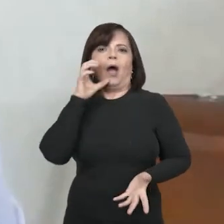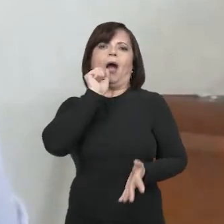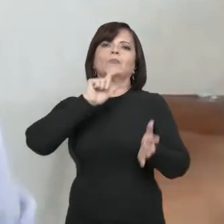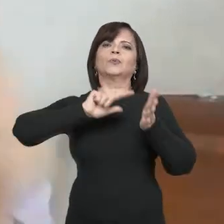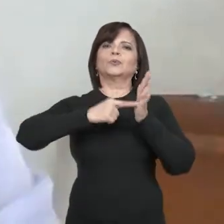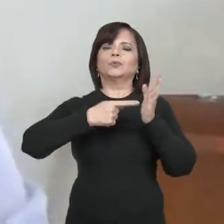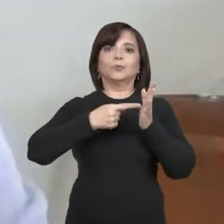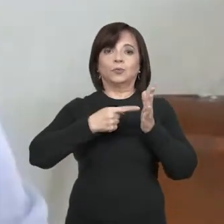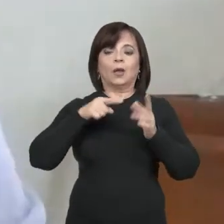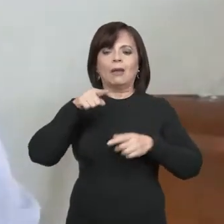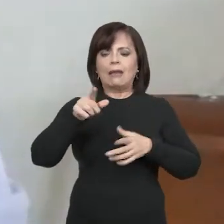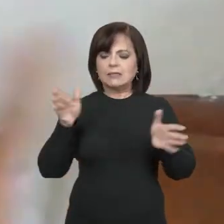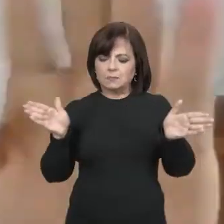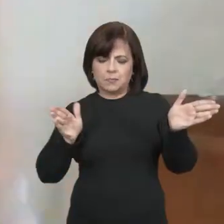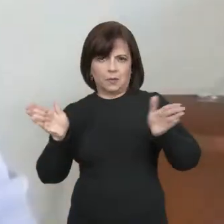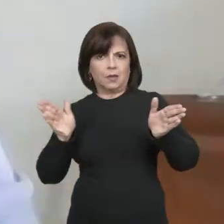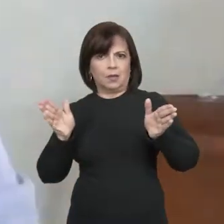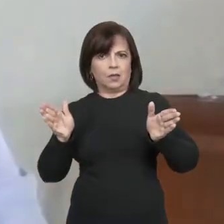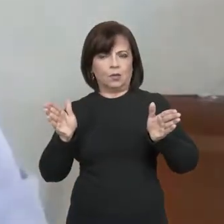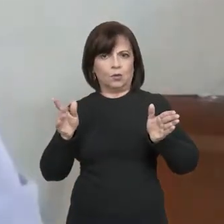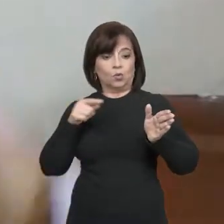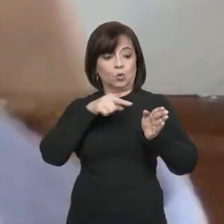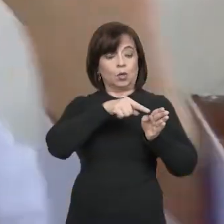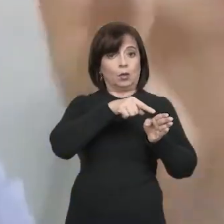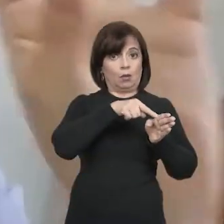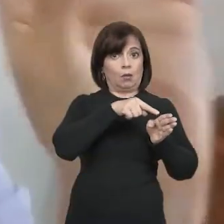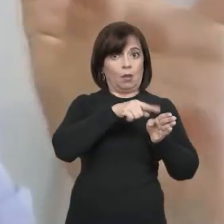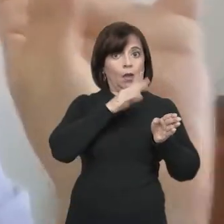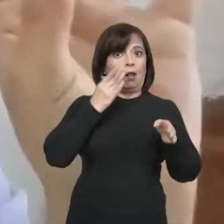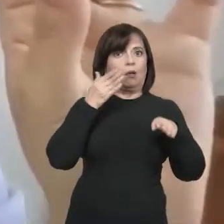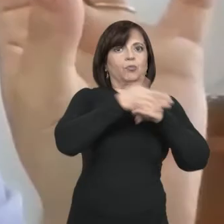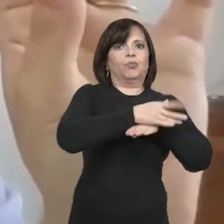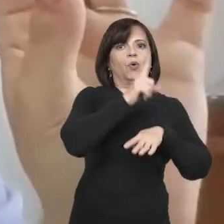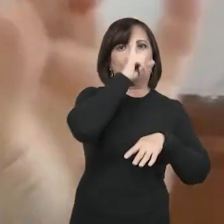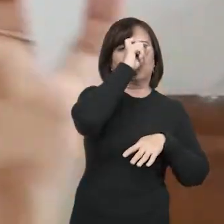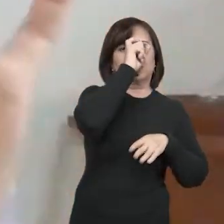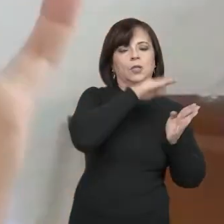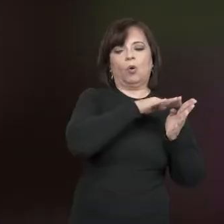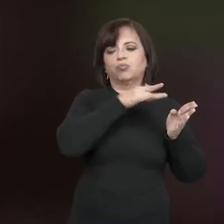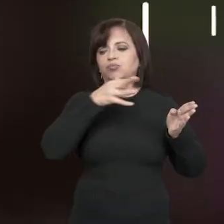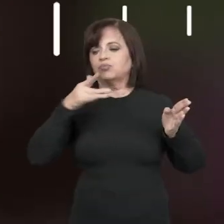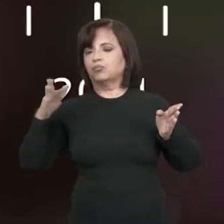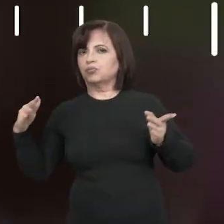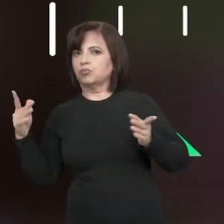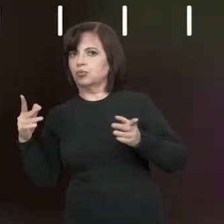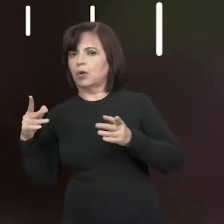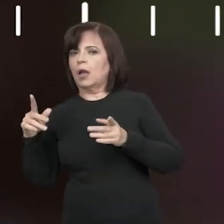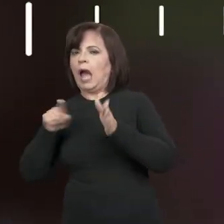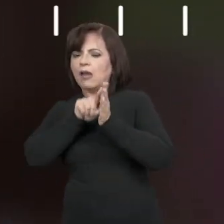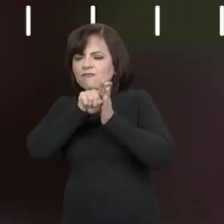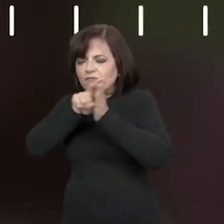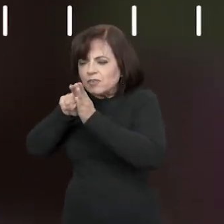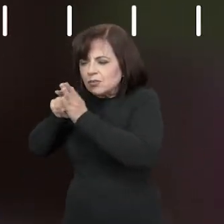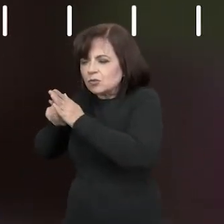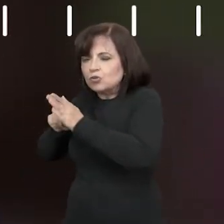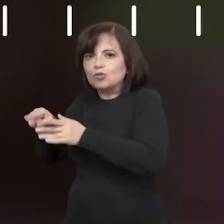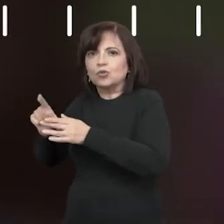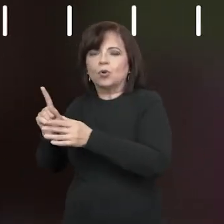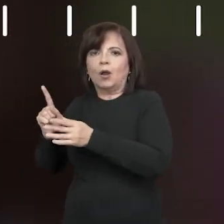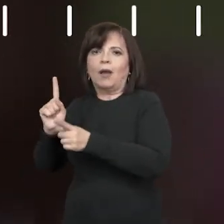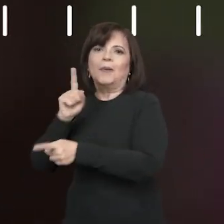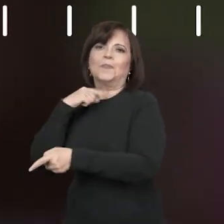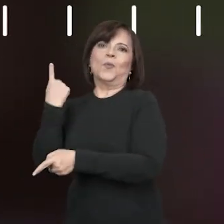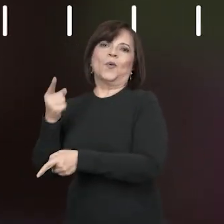denúncia rápida. Cabe destacar que nesse meio tempo, ou seja, do período que ela foi hospitalizada até o período do término das